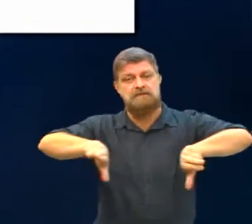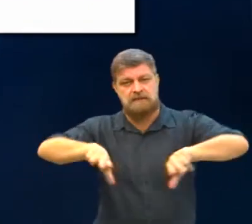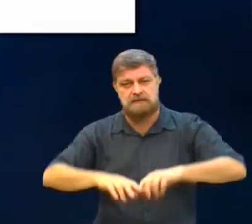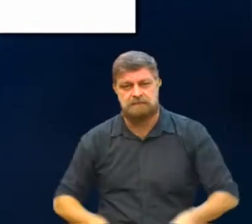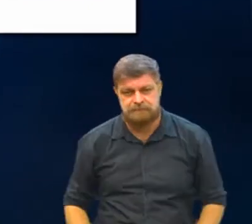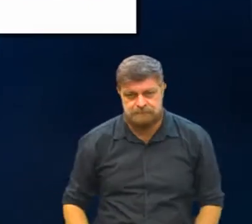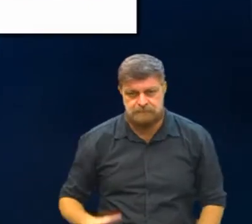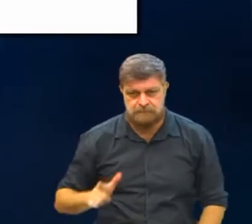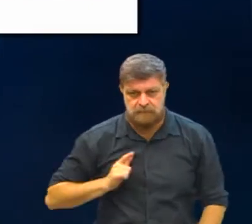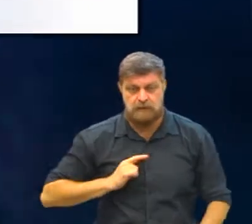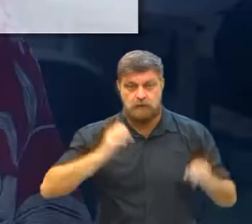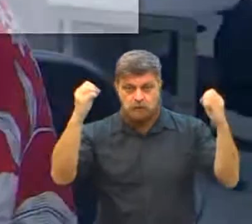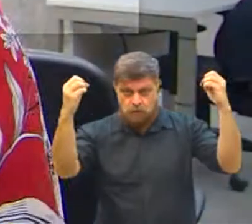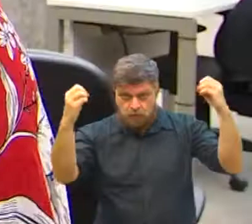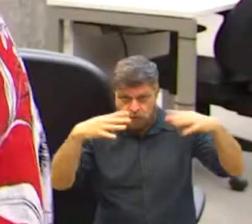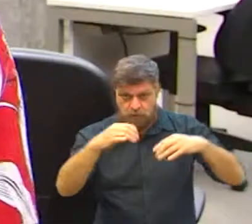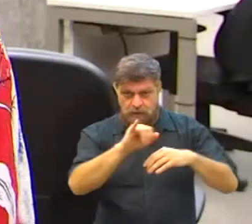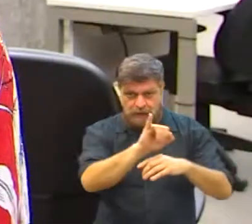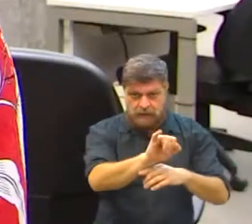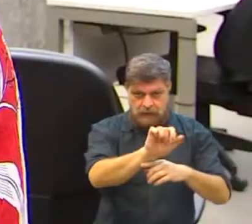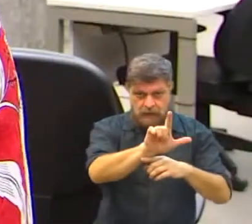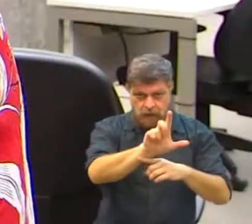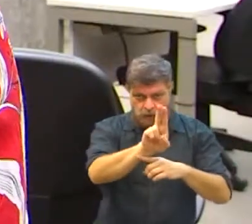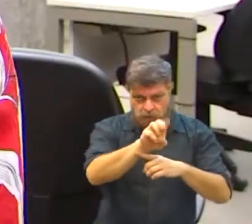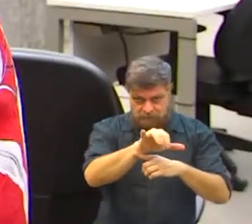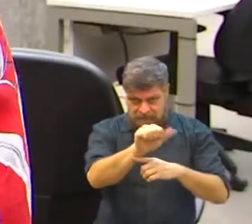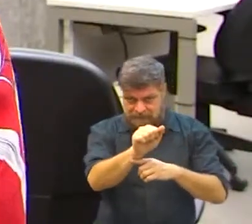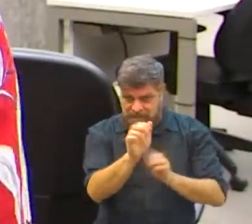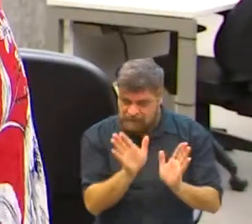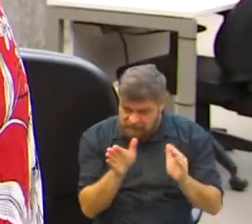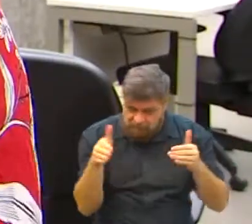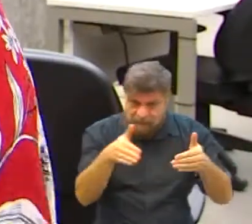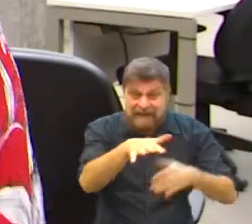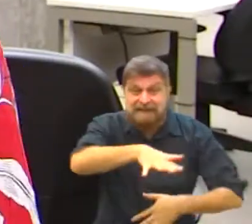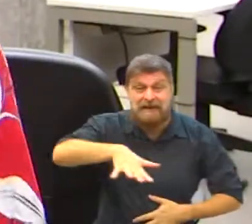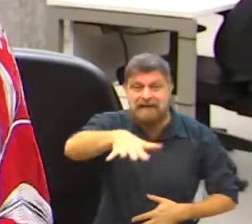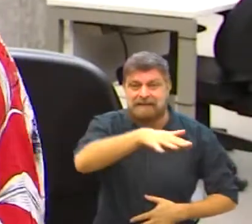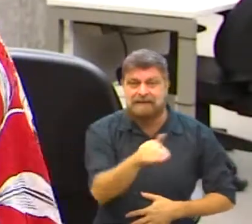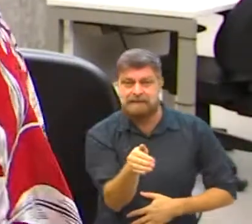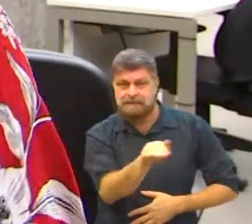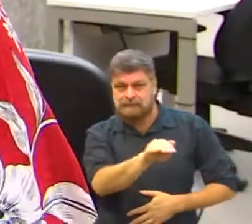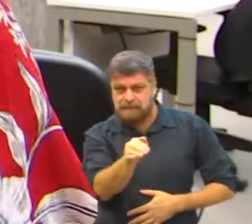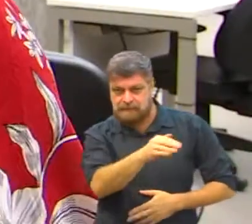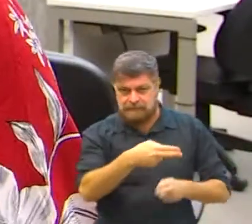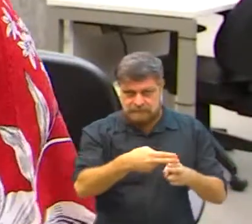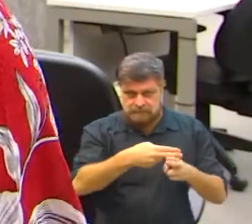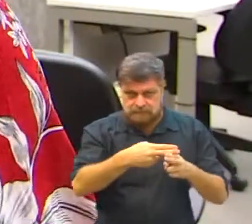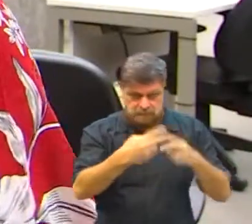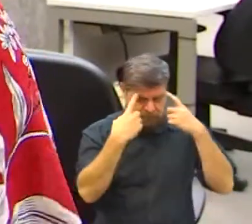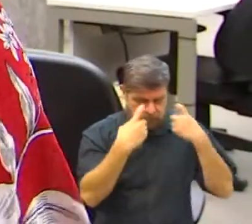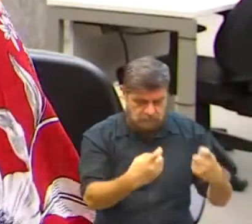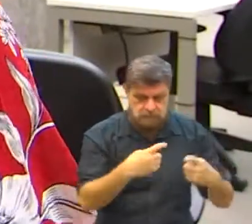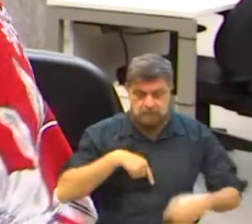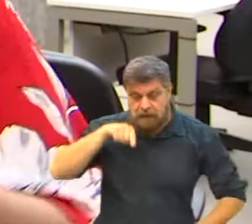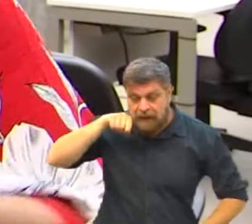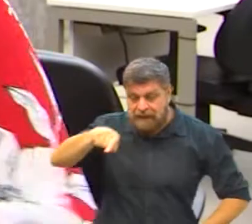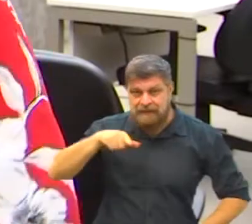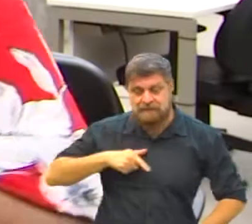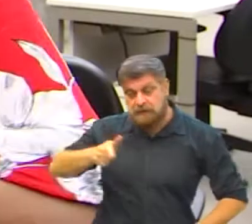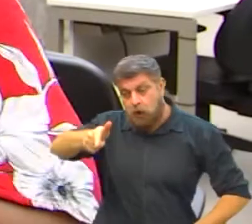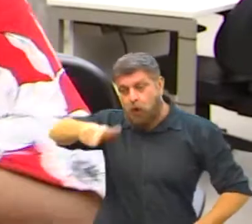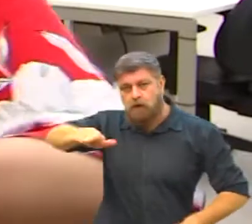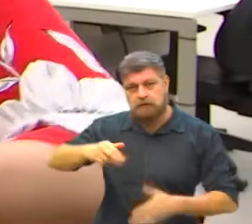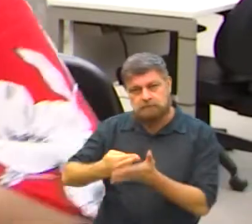de violência. O Iluminar, ele tem essa questão específica da violência sexual, né? Esse outro, ele fala sobre